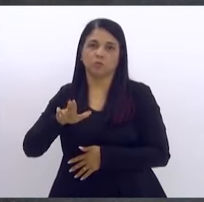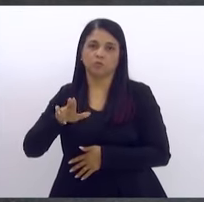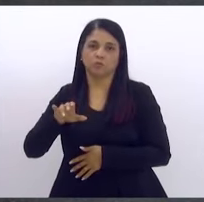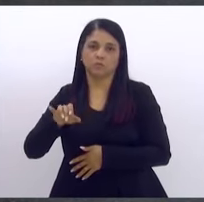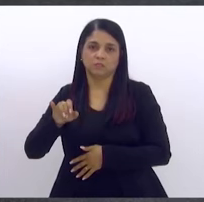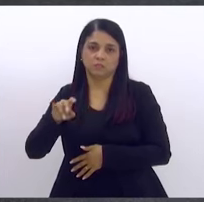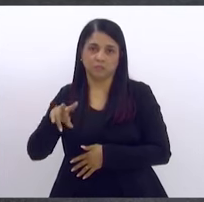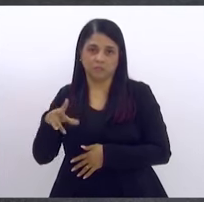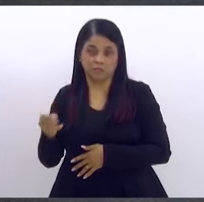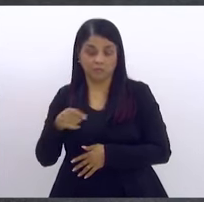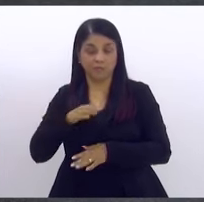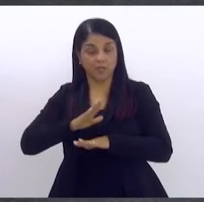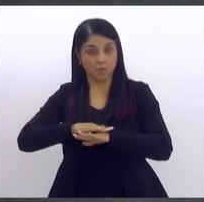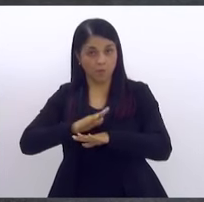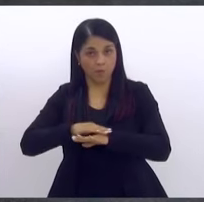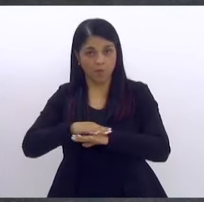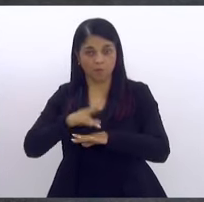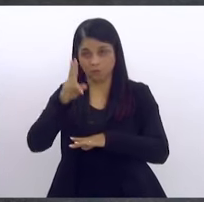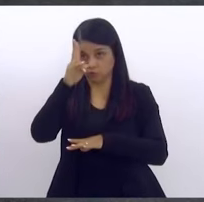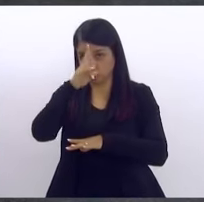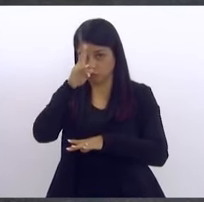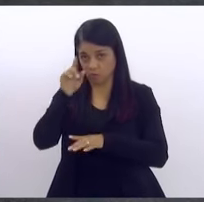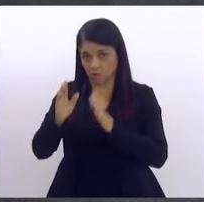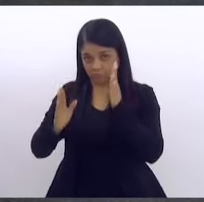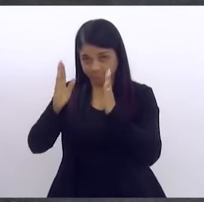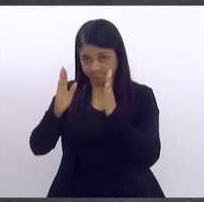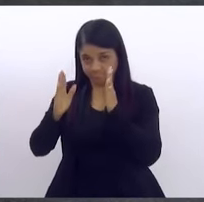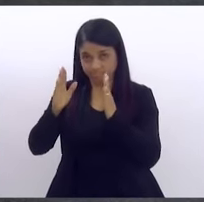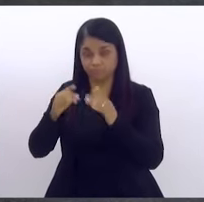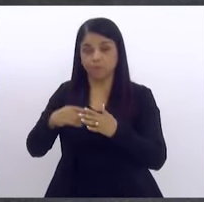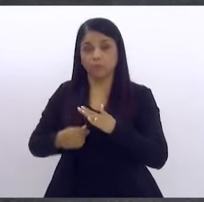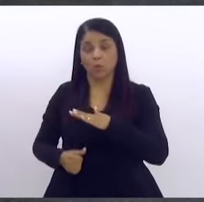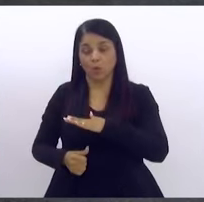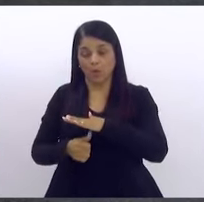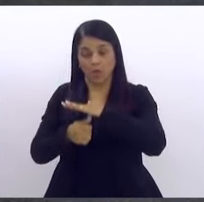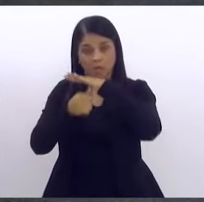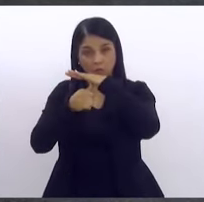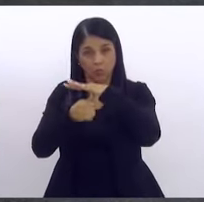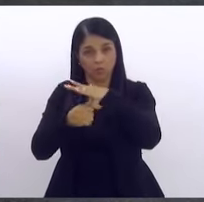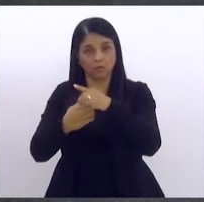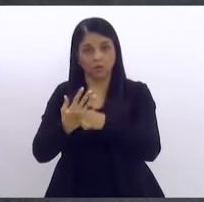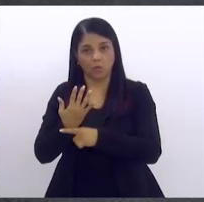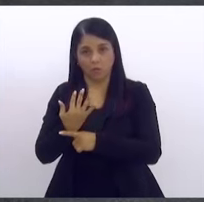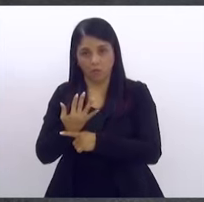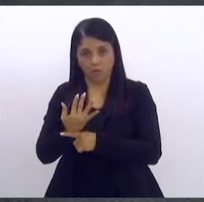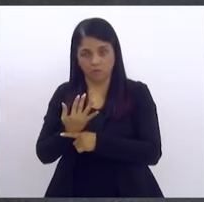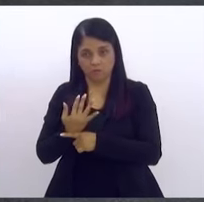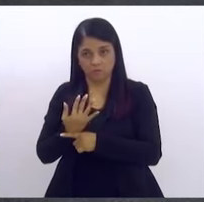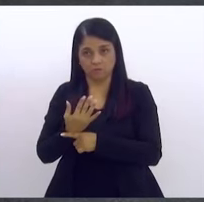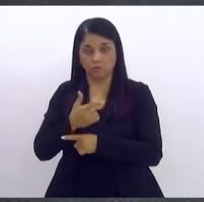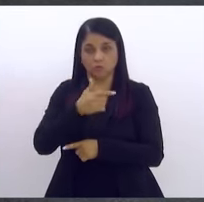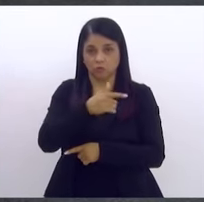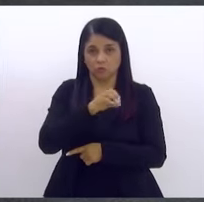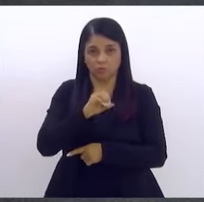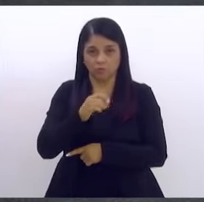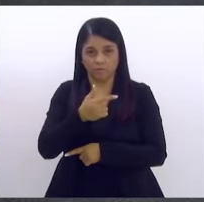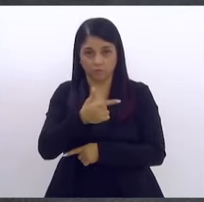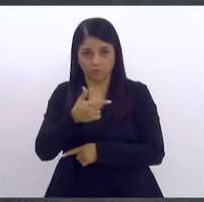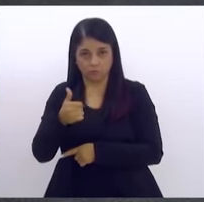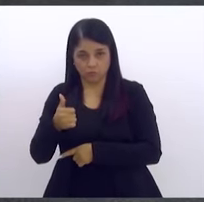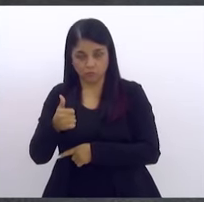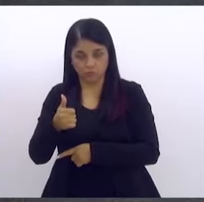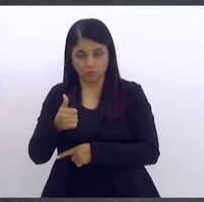Porque naquele momento histórico, o reitor da UERJ, lá em 21, que